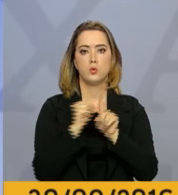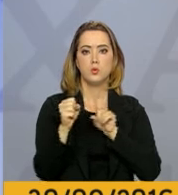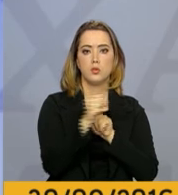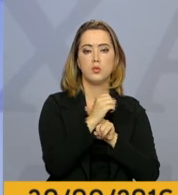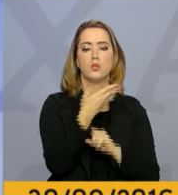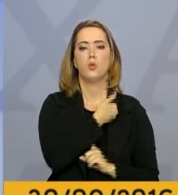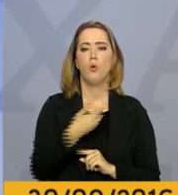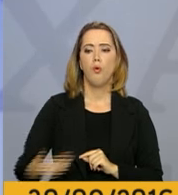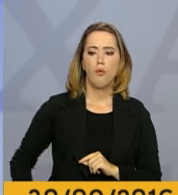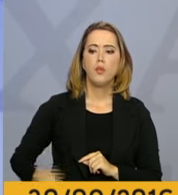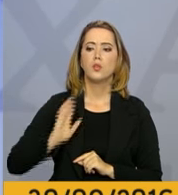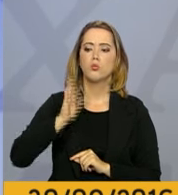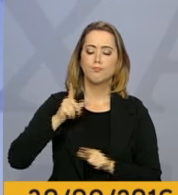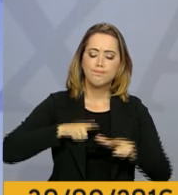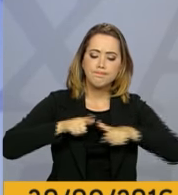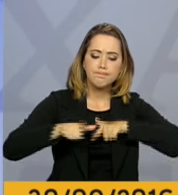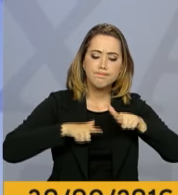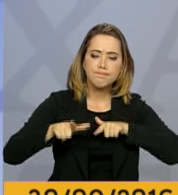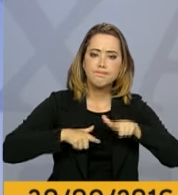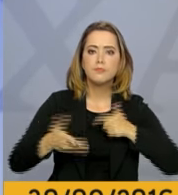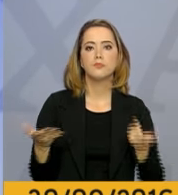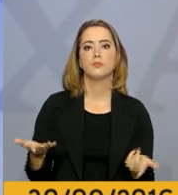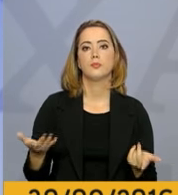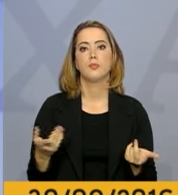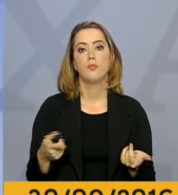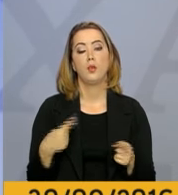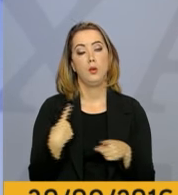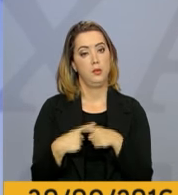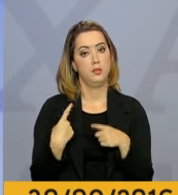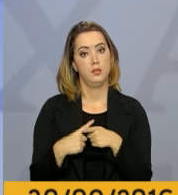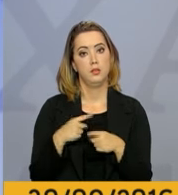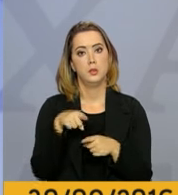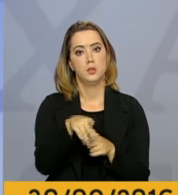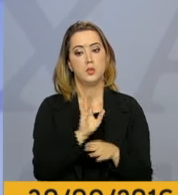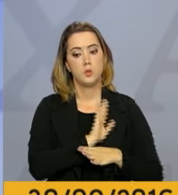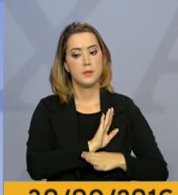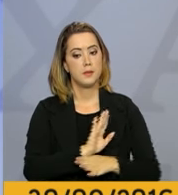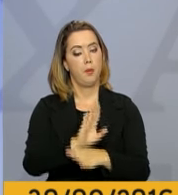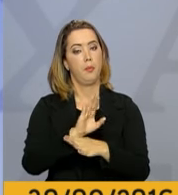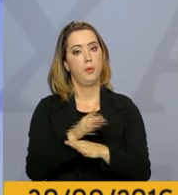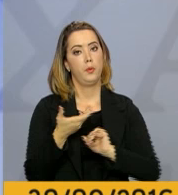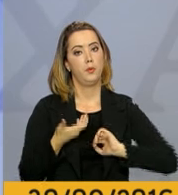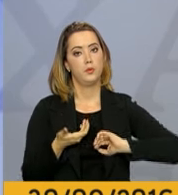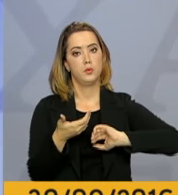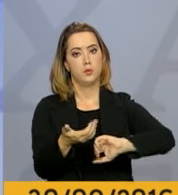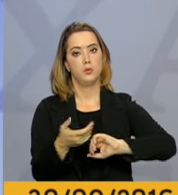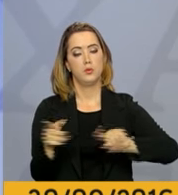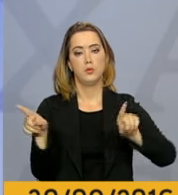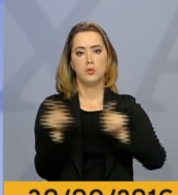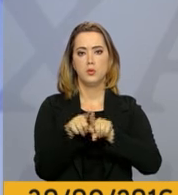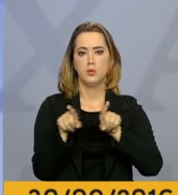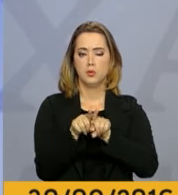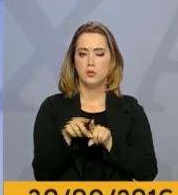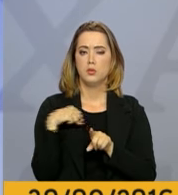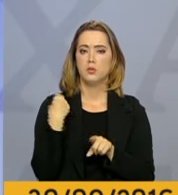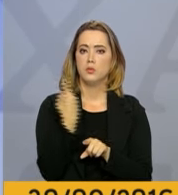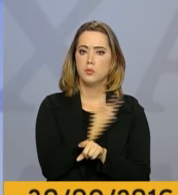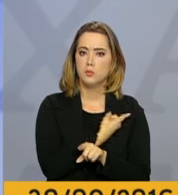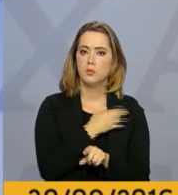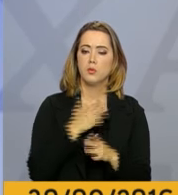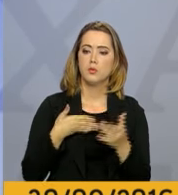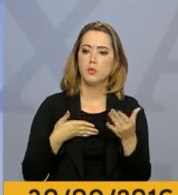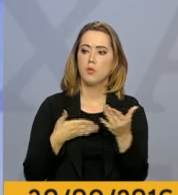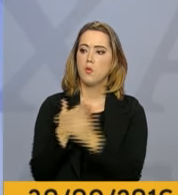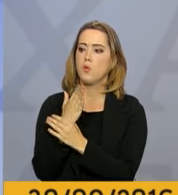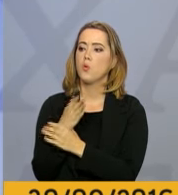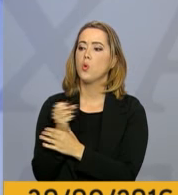já fez muito. Portanto, é com este apoio do Congresso que também, convenhamos, nós